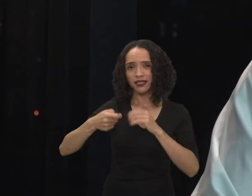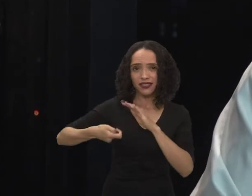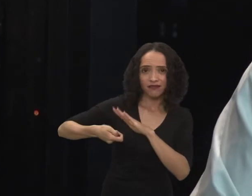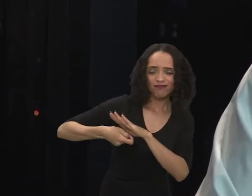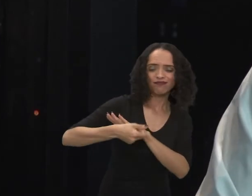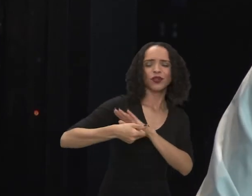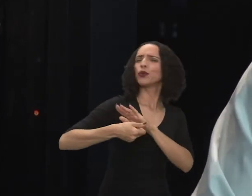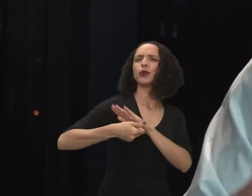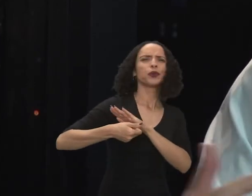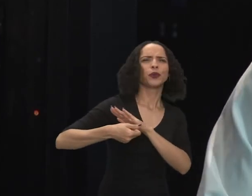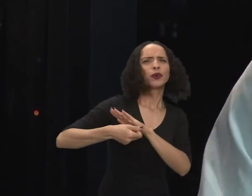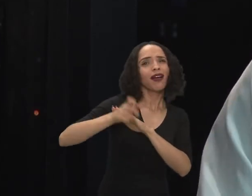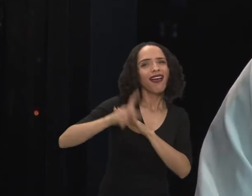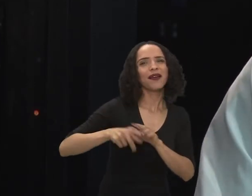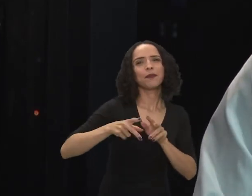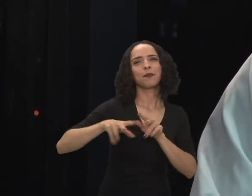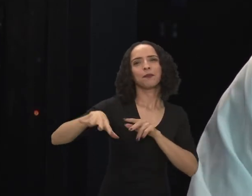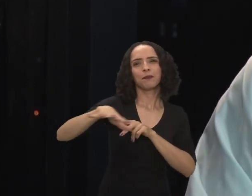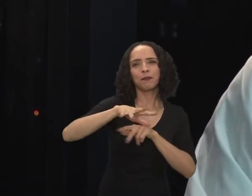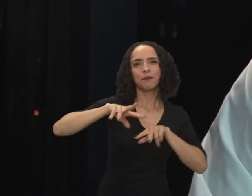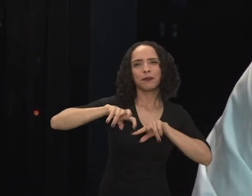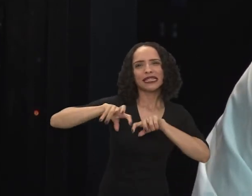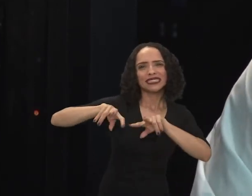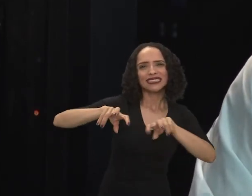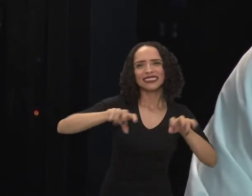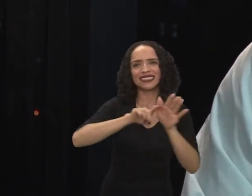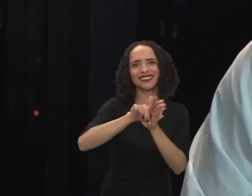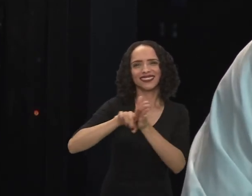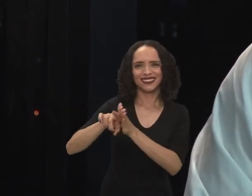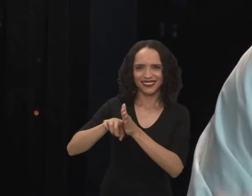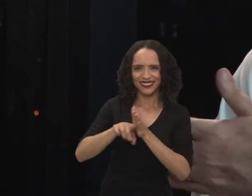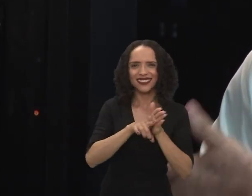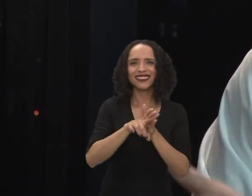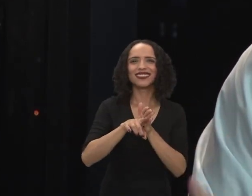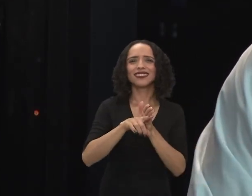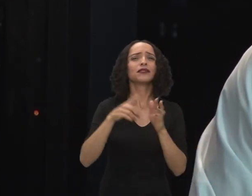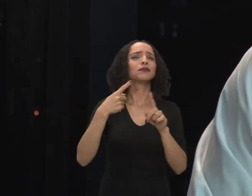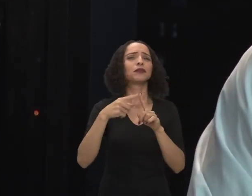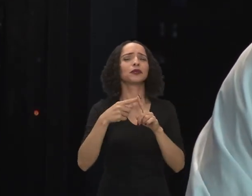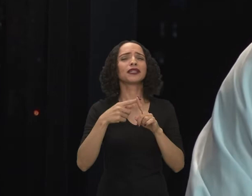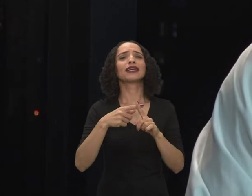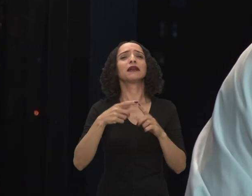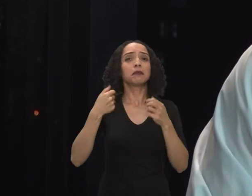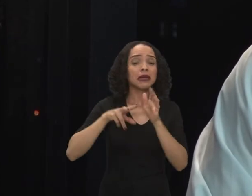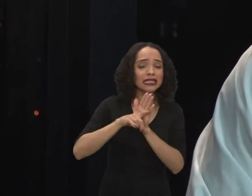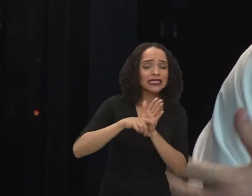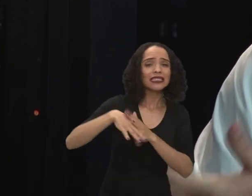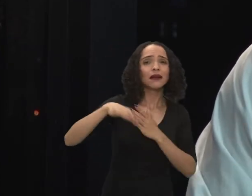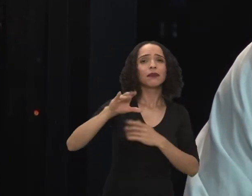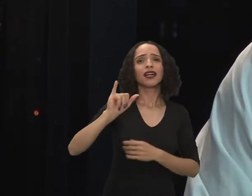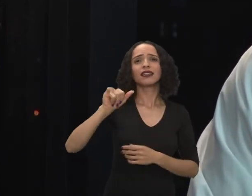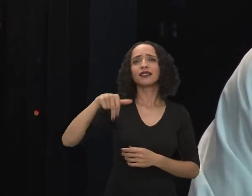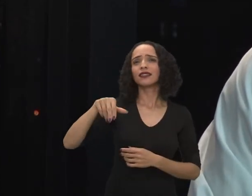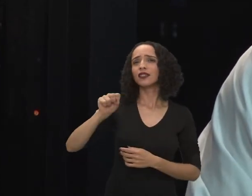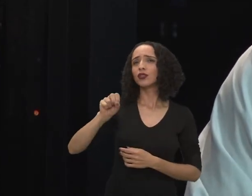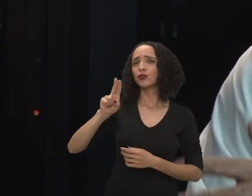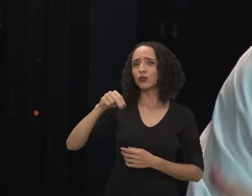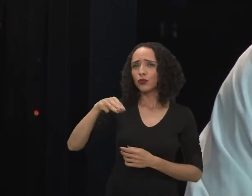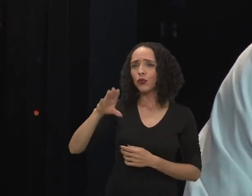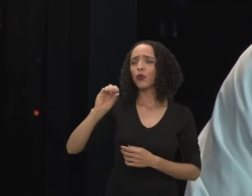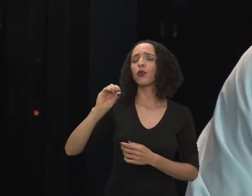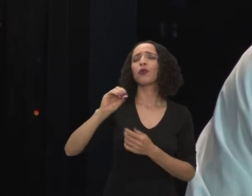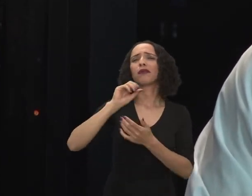precisa investir mais em pesquisa nesse ponto que a professora falou, de ter bioinsumo, de